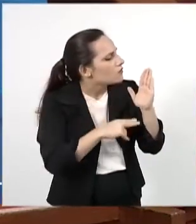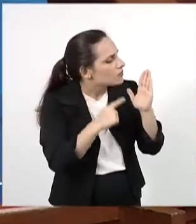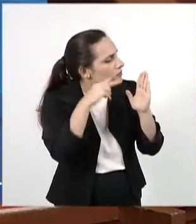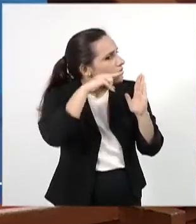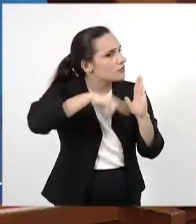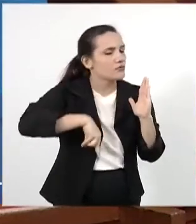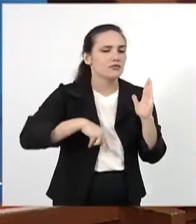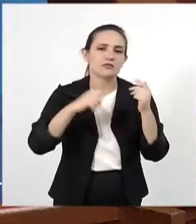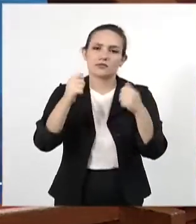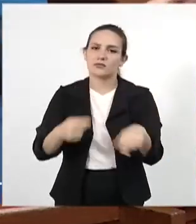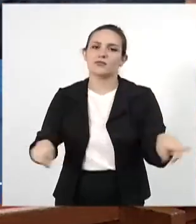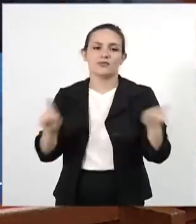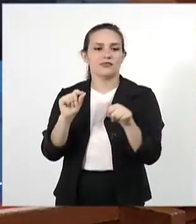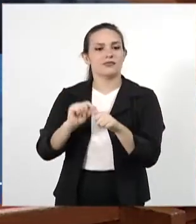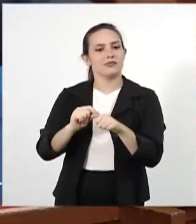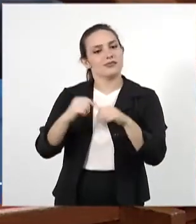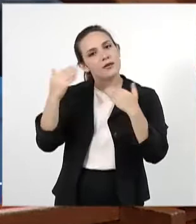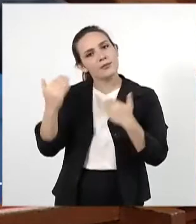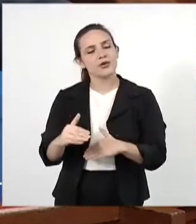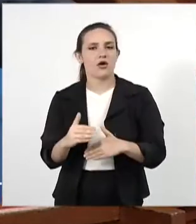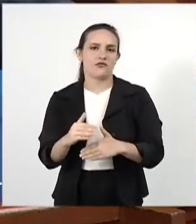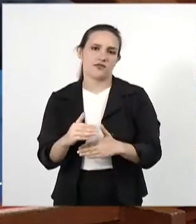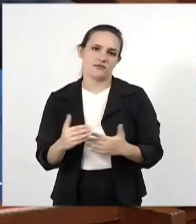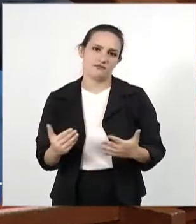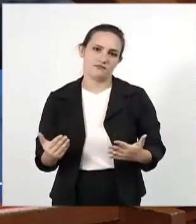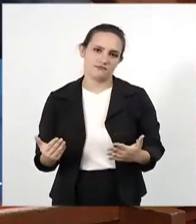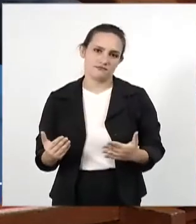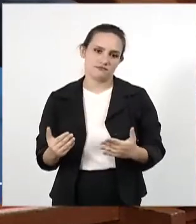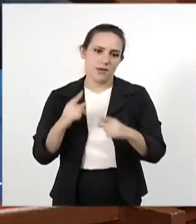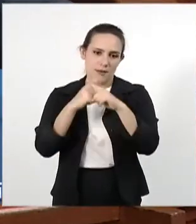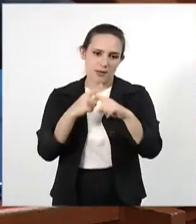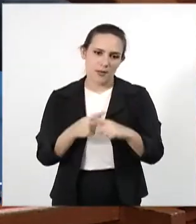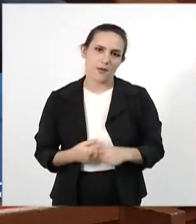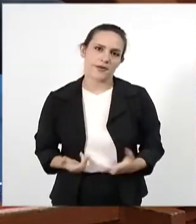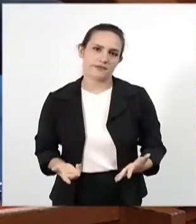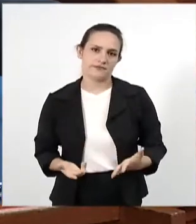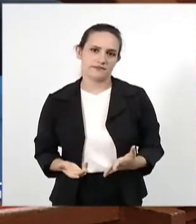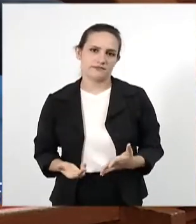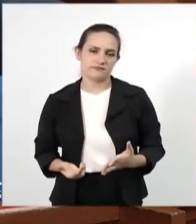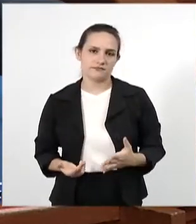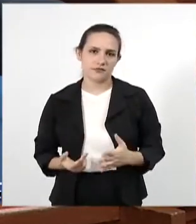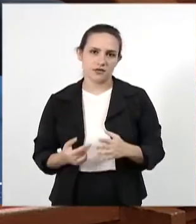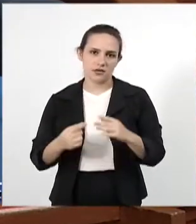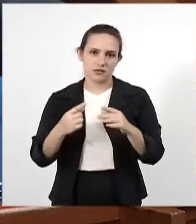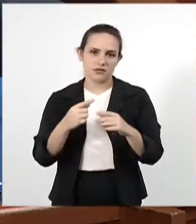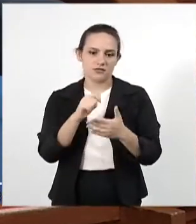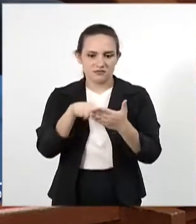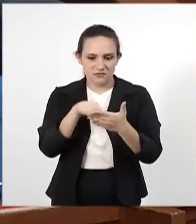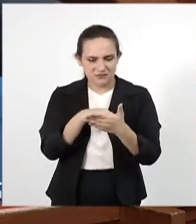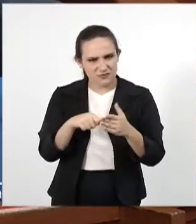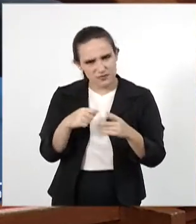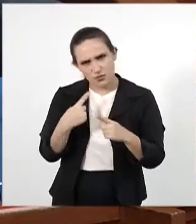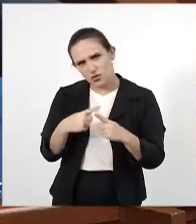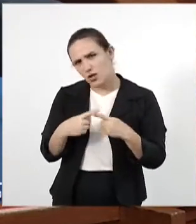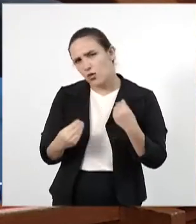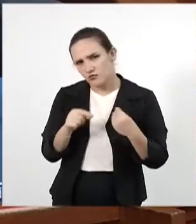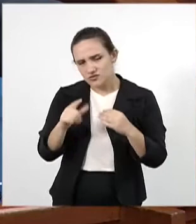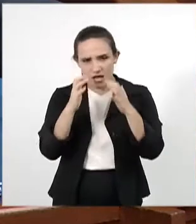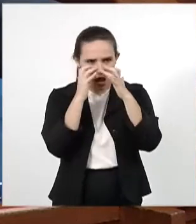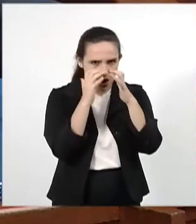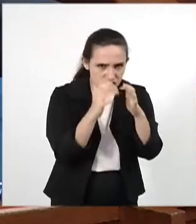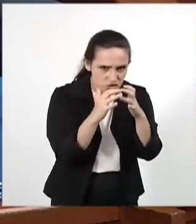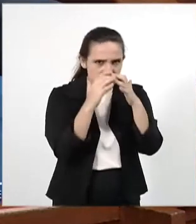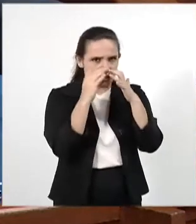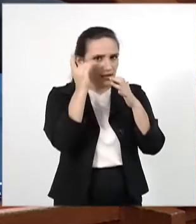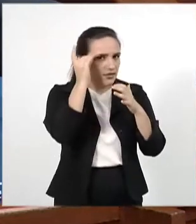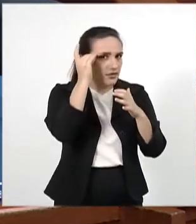prova objetiva. Imagina os senhores dar aula para um autista, para um DAO, para